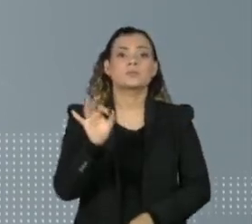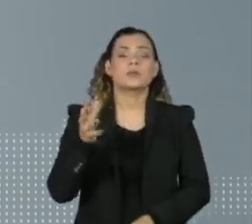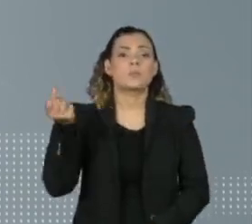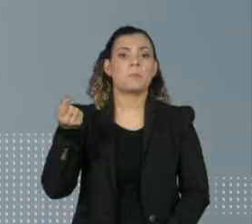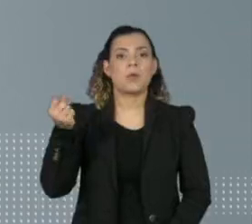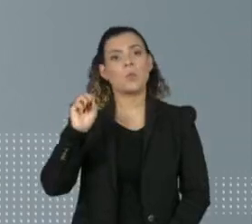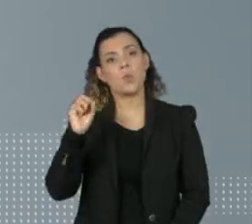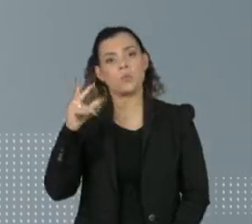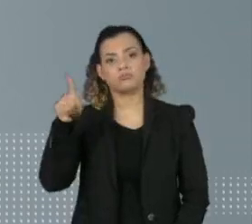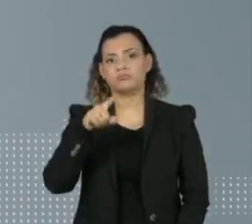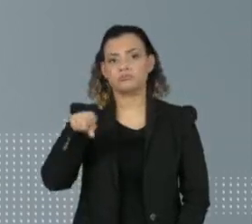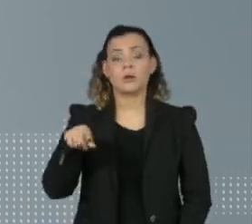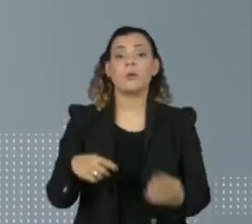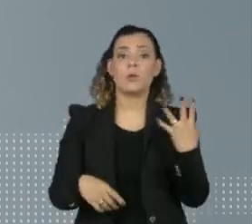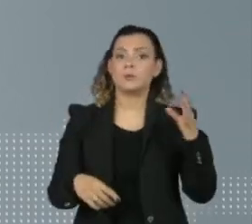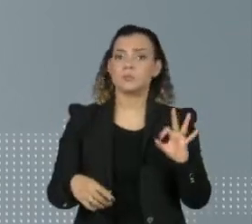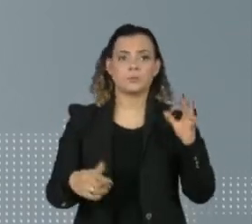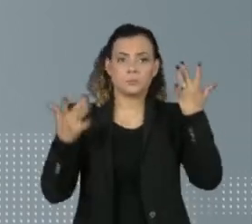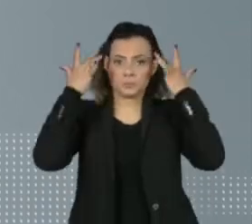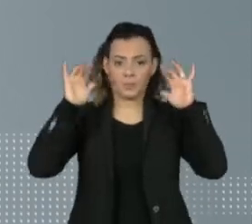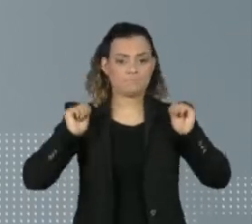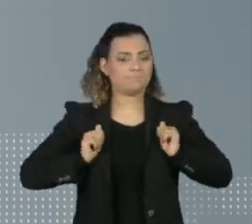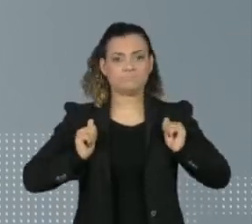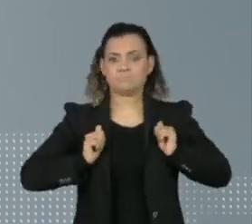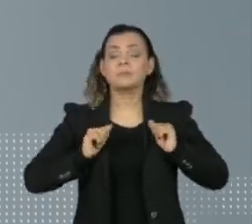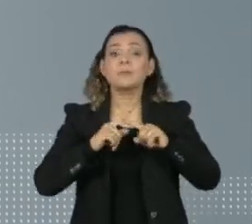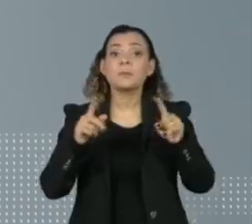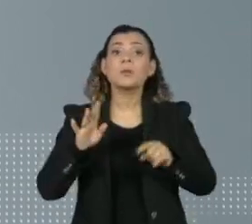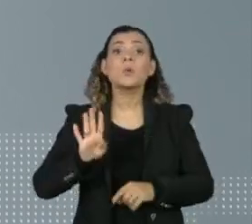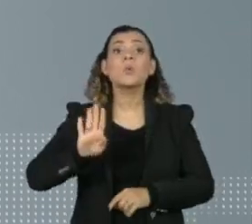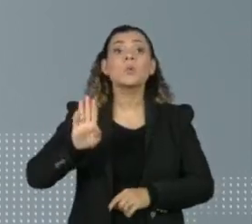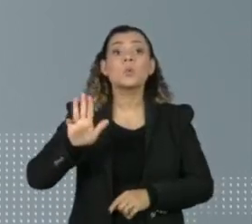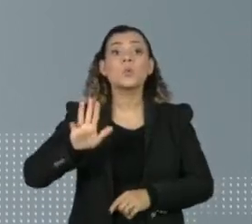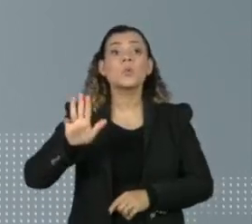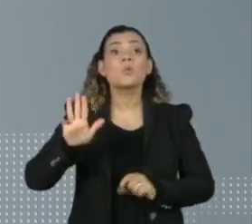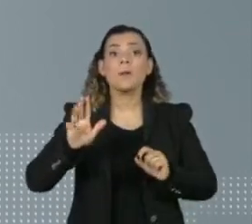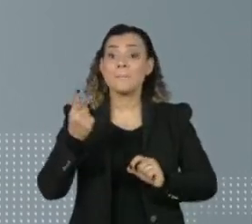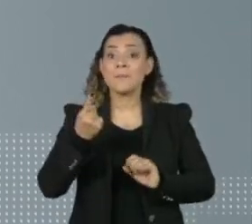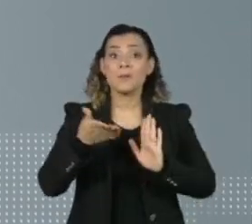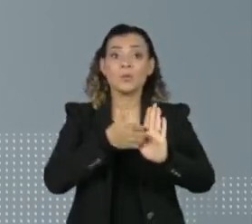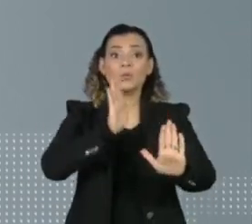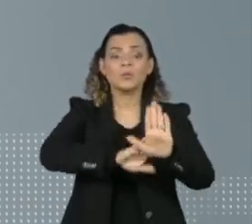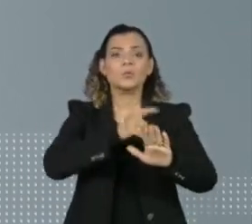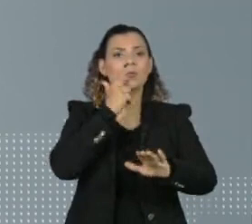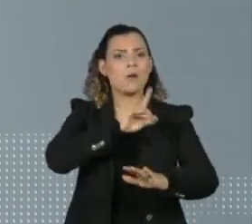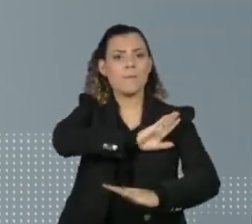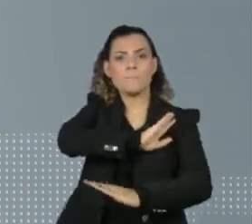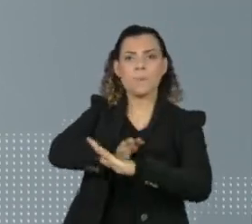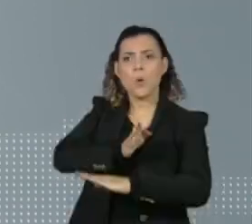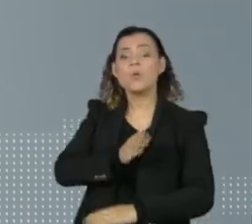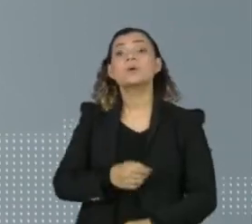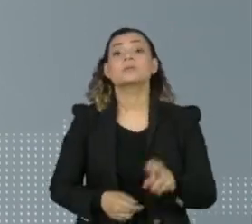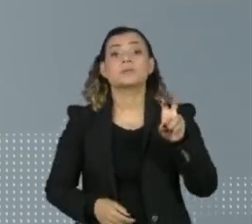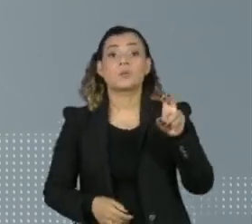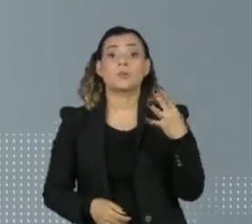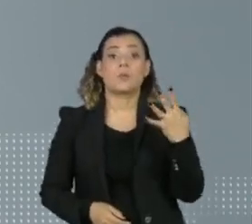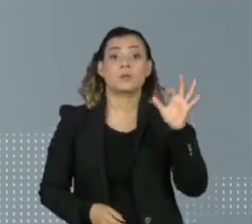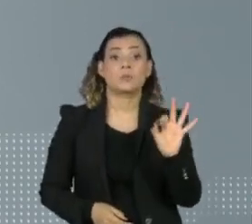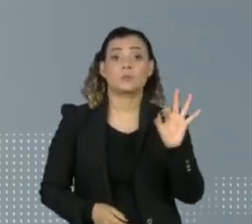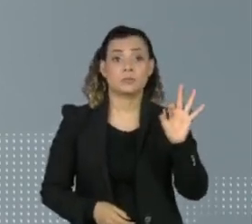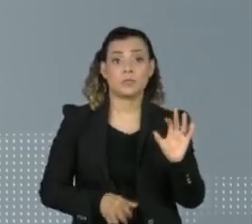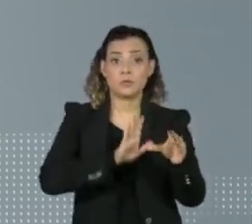quatro porcento não sabem com esse resultado Lula venceria já no primeiro turno com 54 por cento dos votos